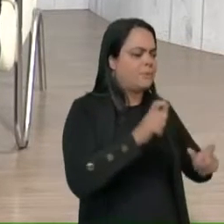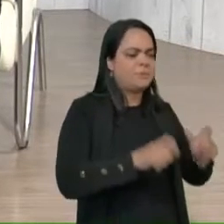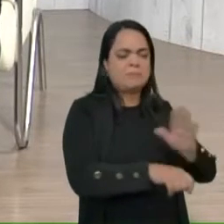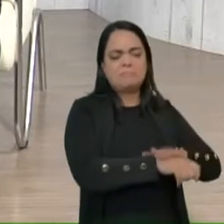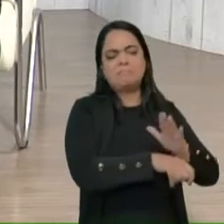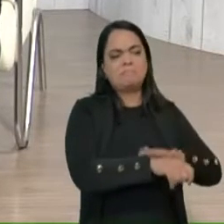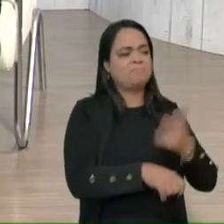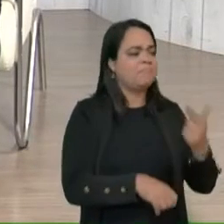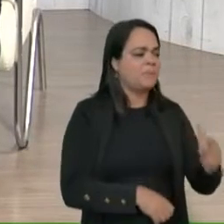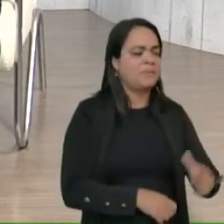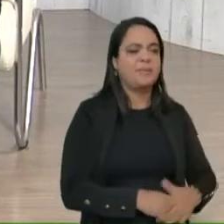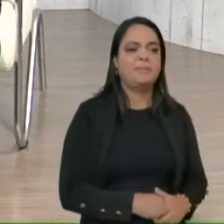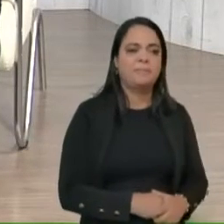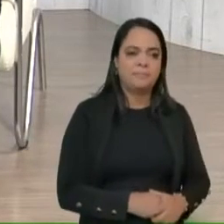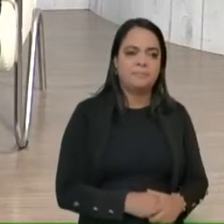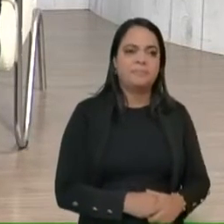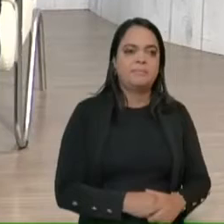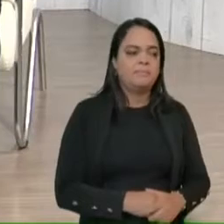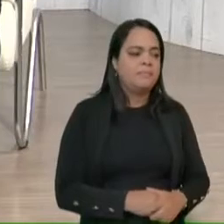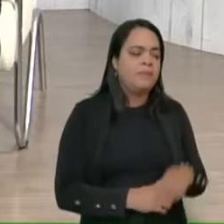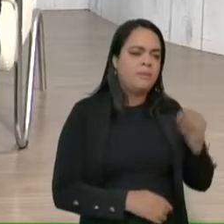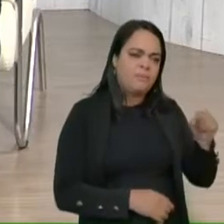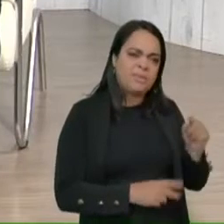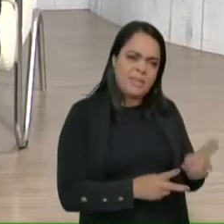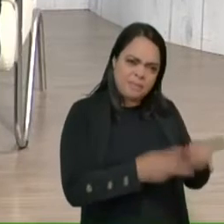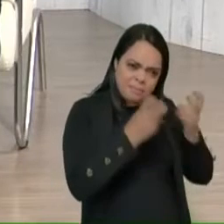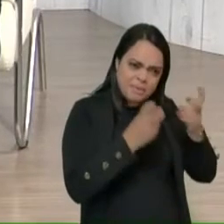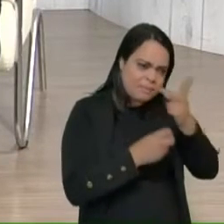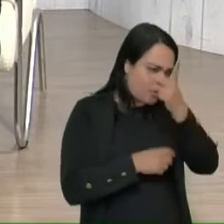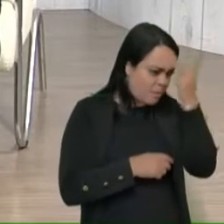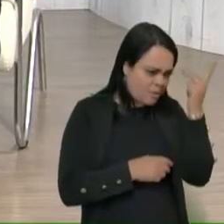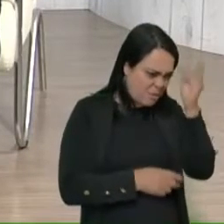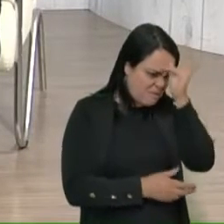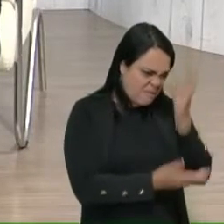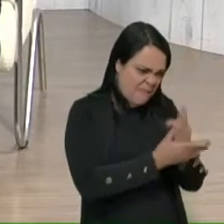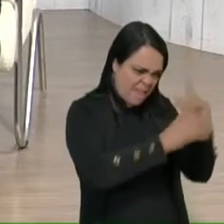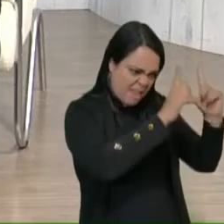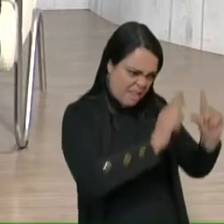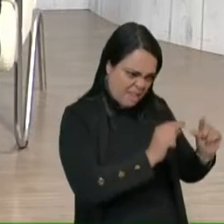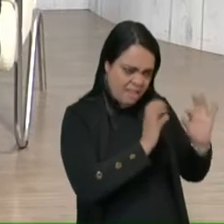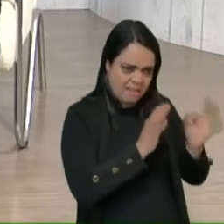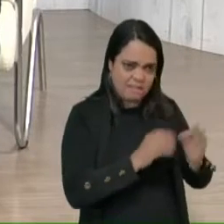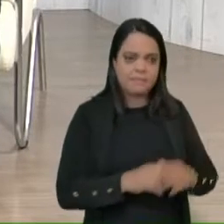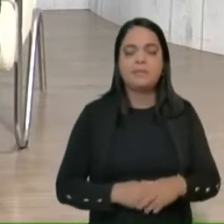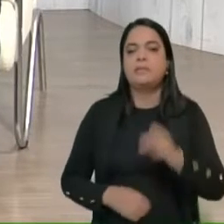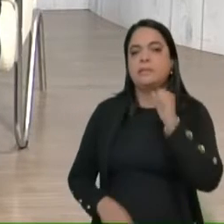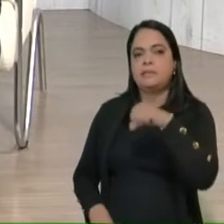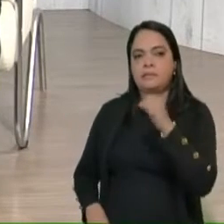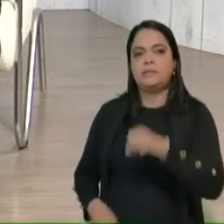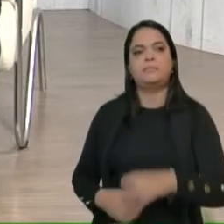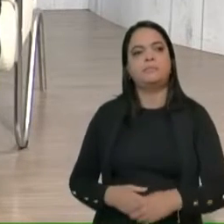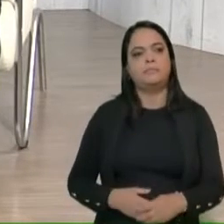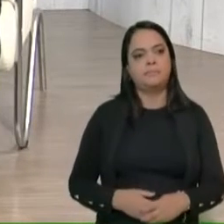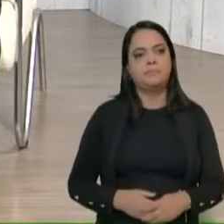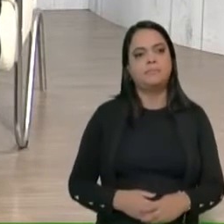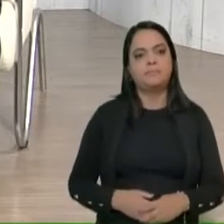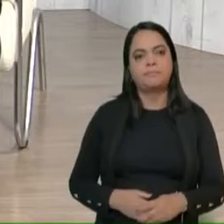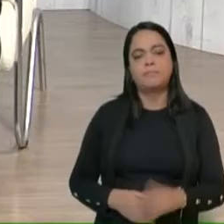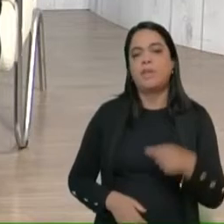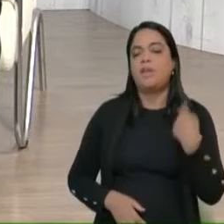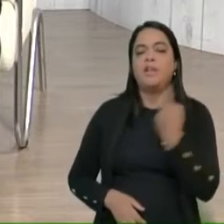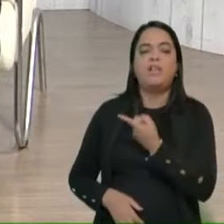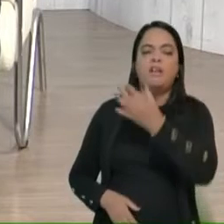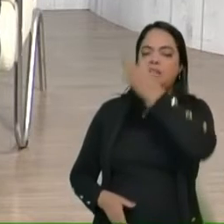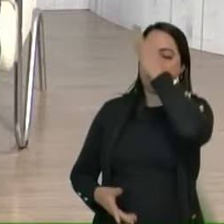tempo e o senhor observa que as pessoas também estão sem fé Sim estão